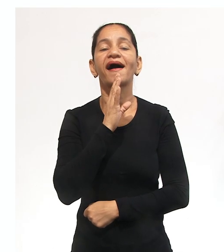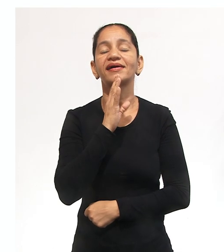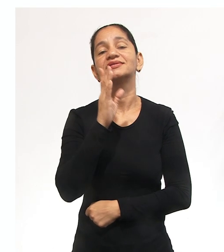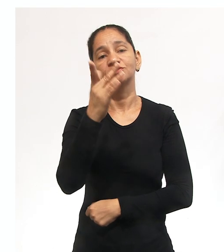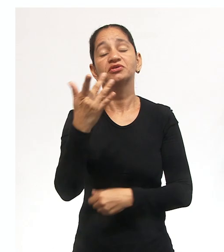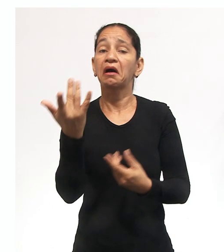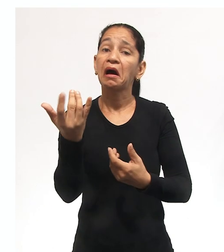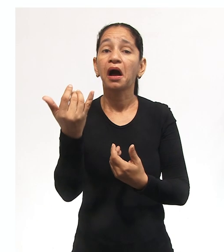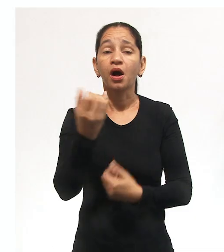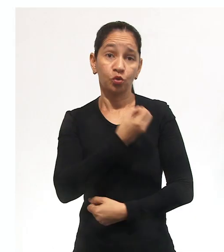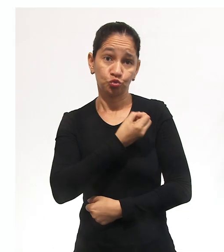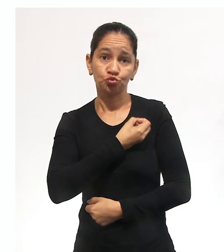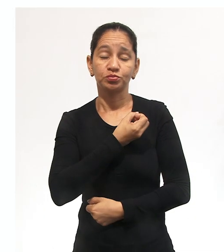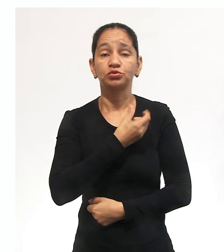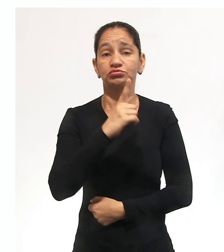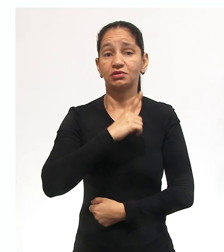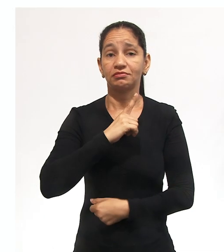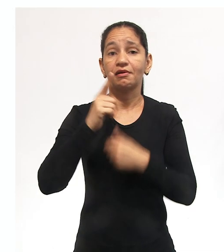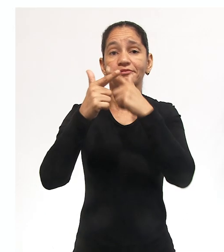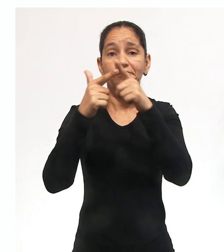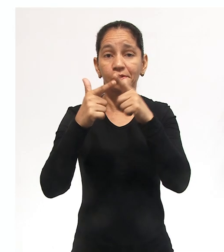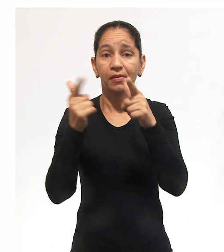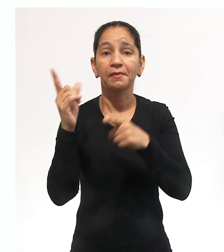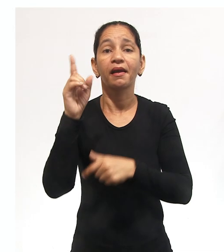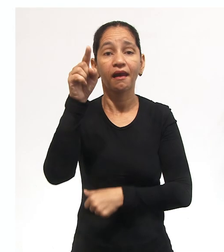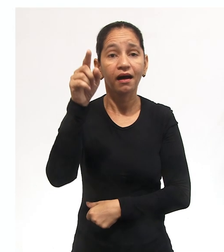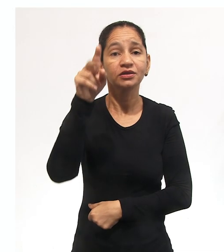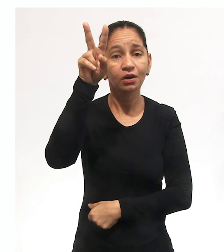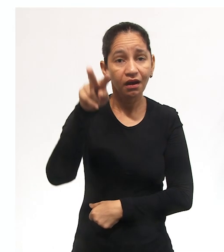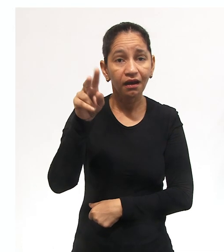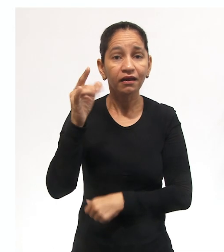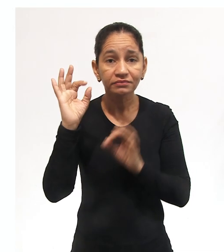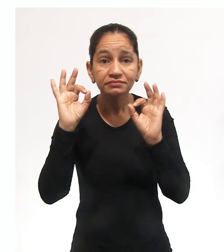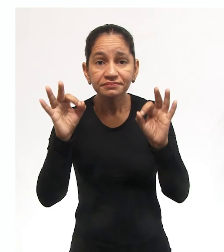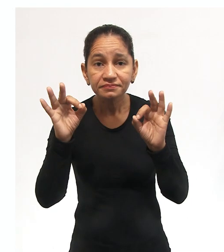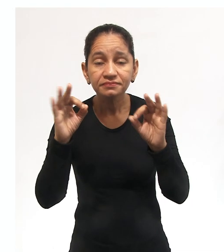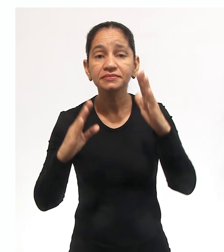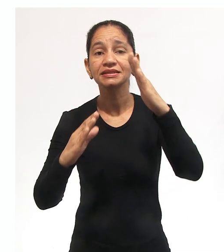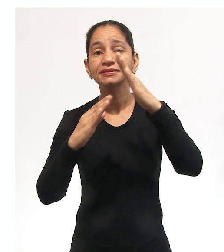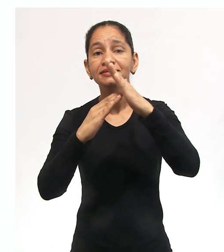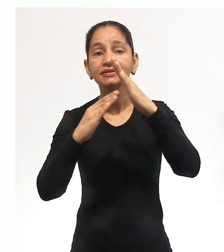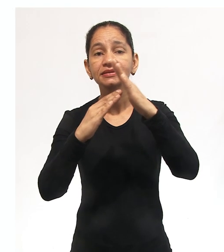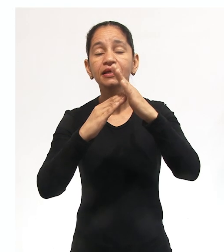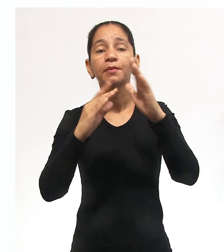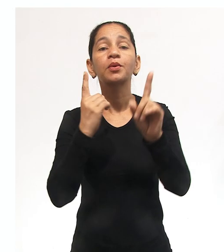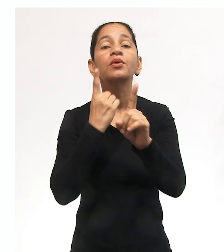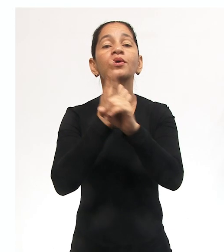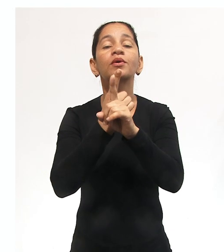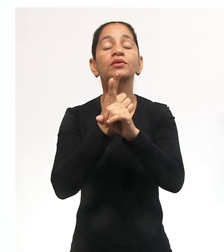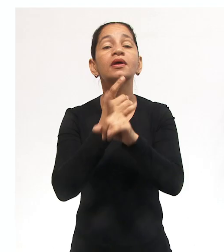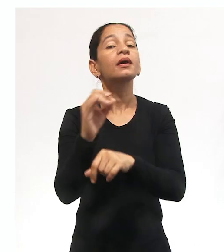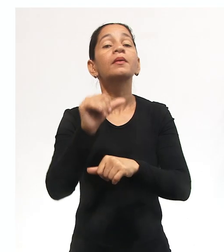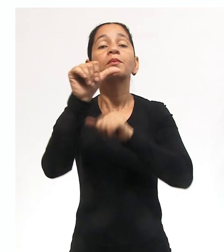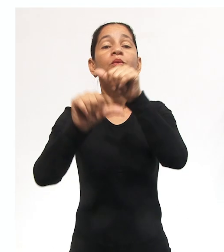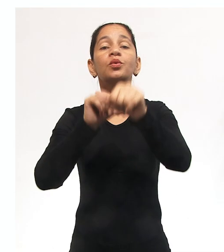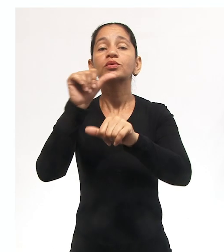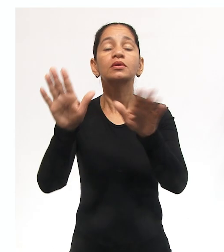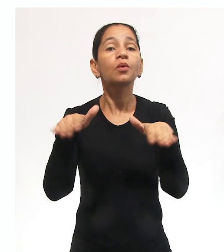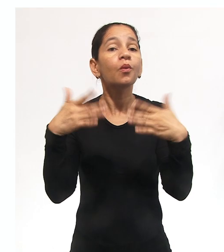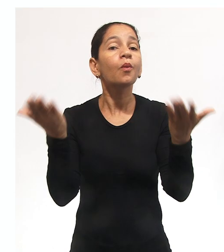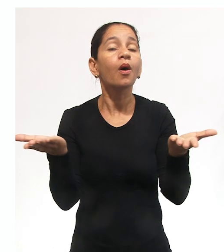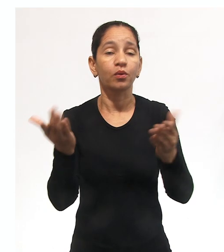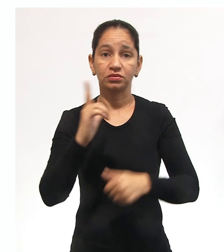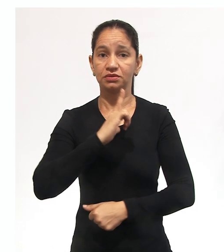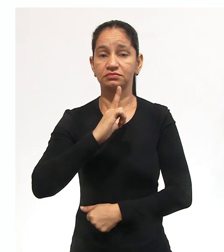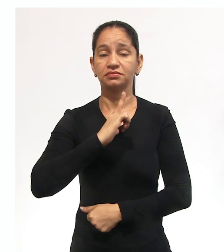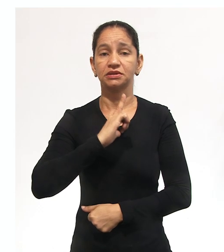a questão me deu, né? Que eu quero mudar. O prazo que eu quero que mude e o prazo que